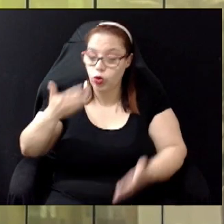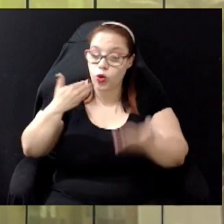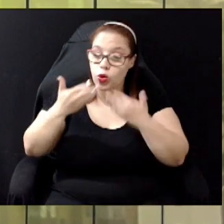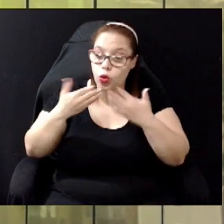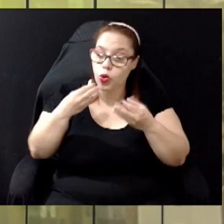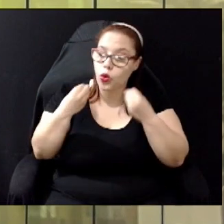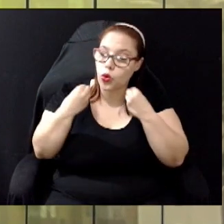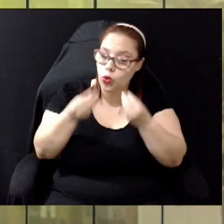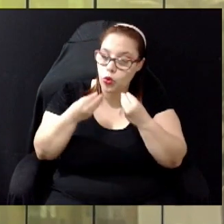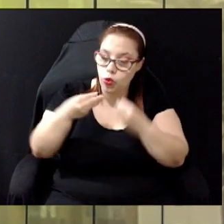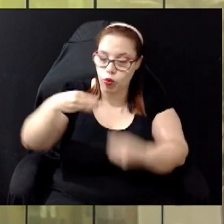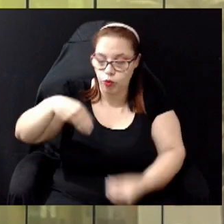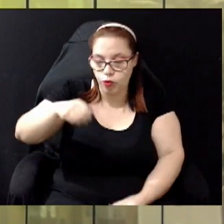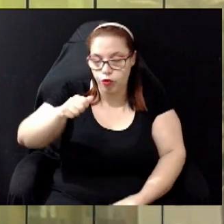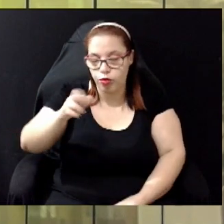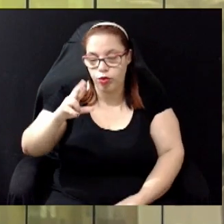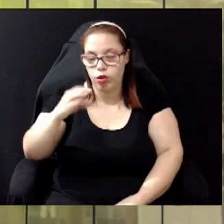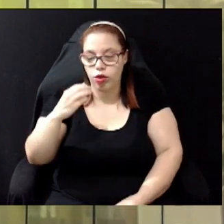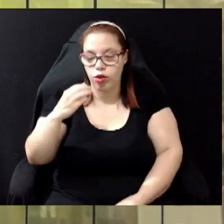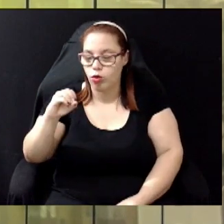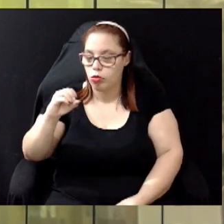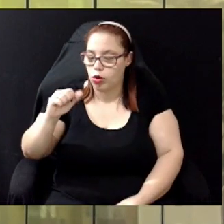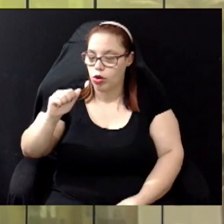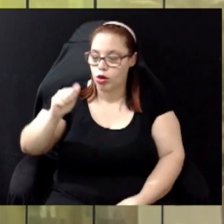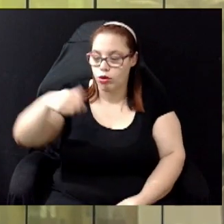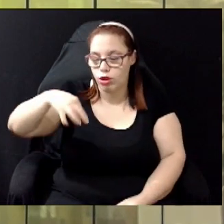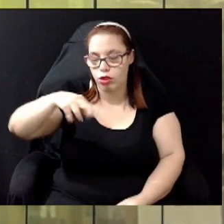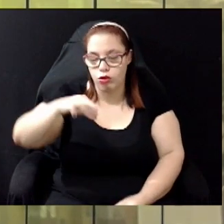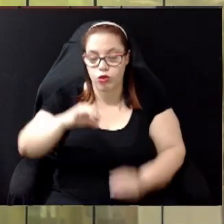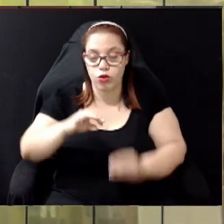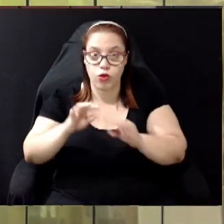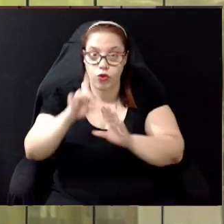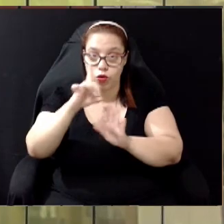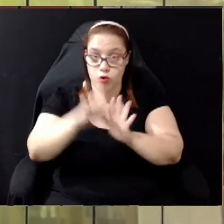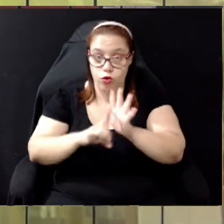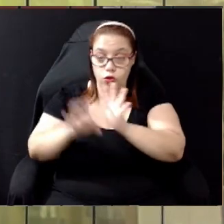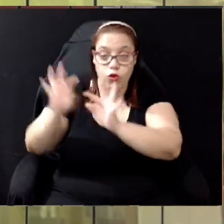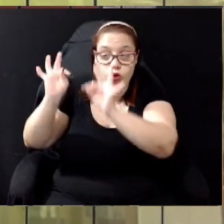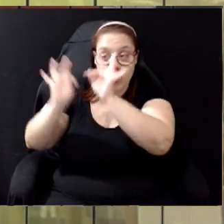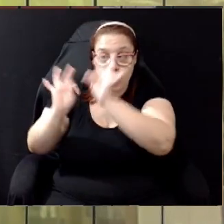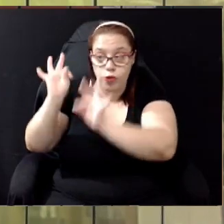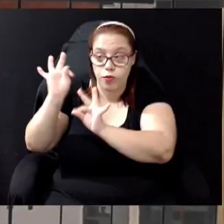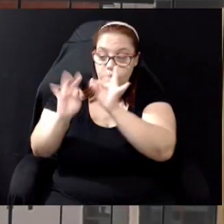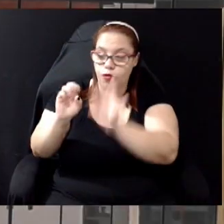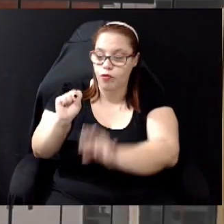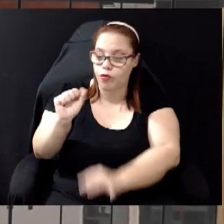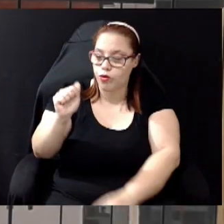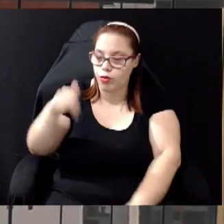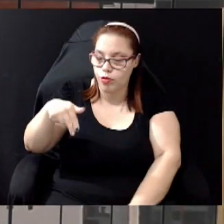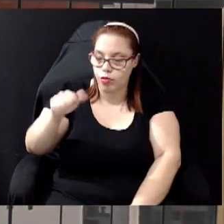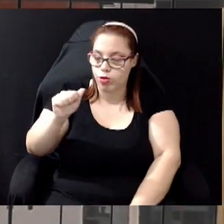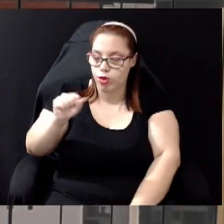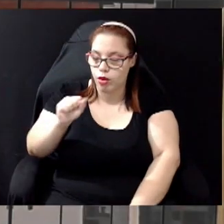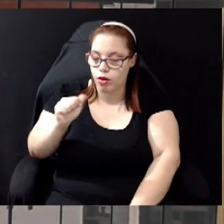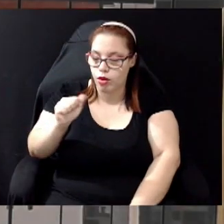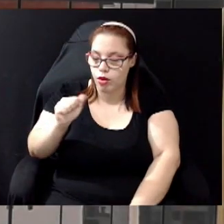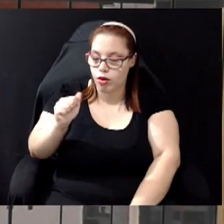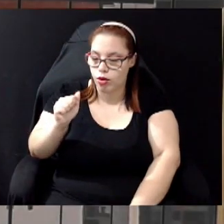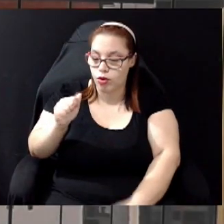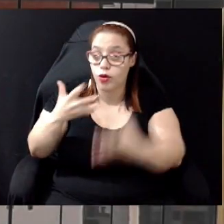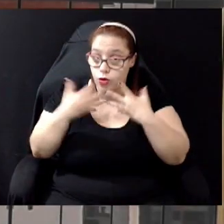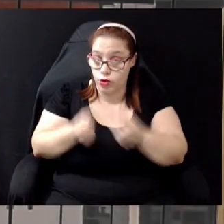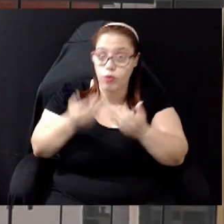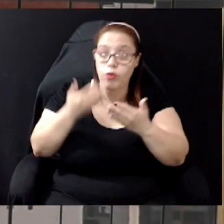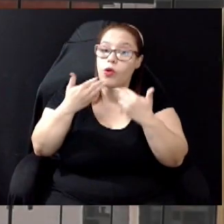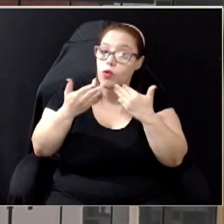isso vai funcionar é o Marco Antônio dos Santos, que é diretor técnico da Sanasa. Muito obrigada, Marco, por nos receber aqui,